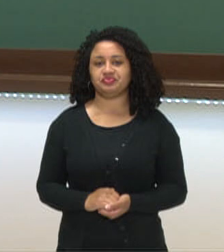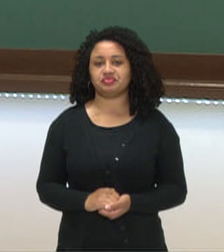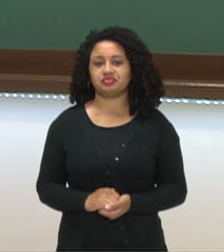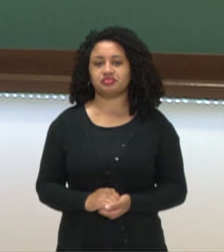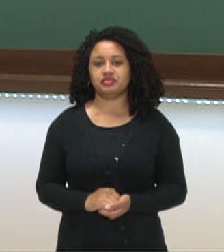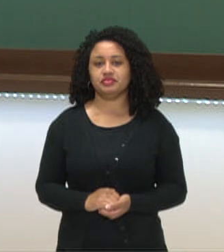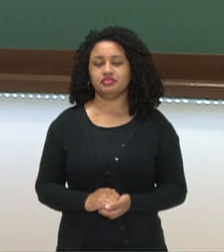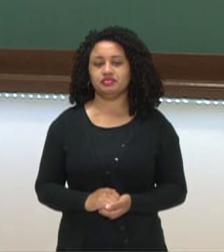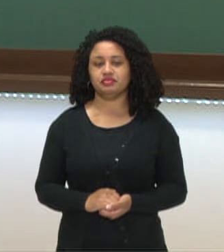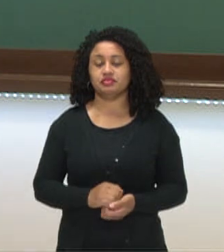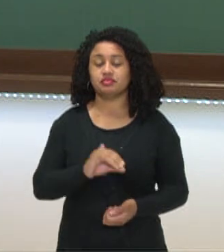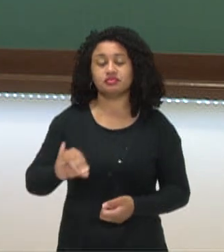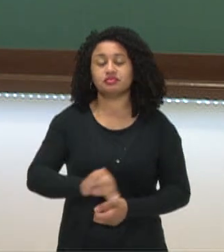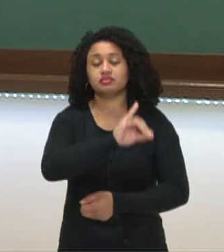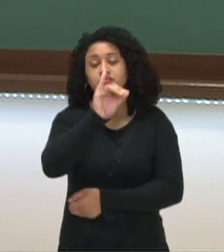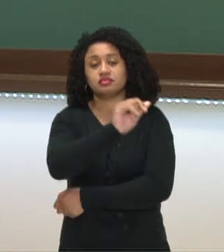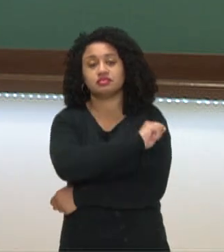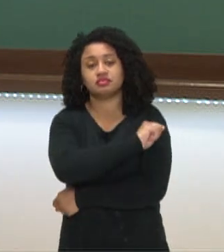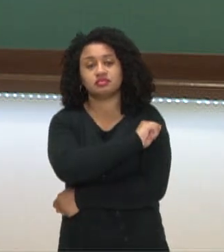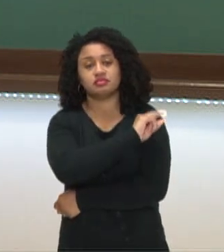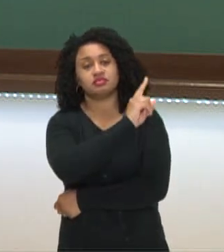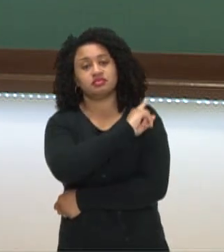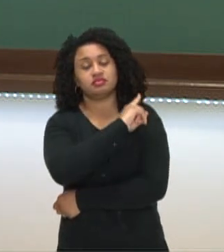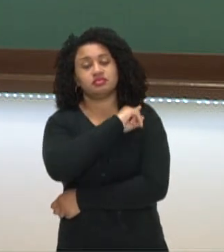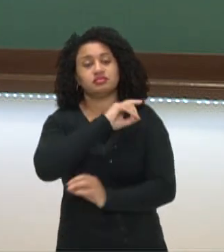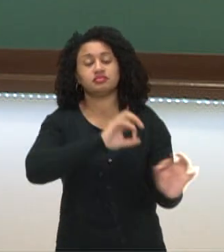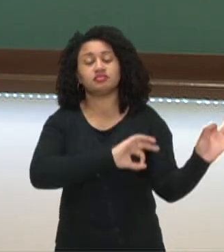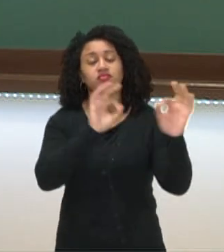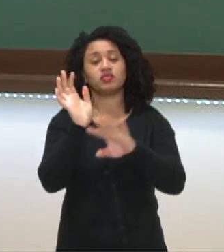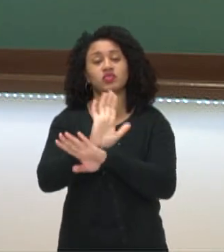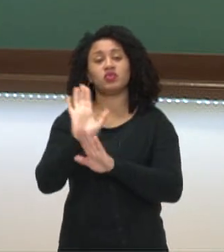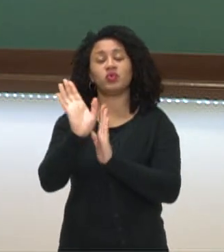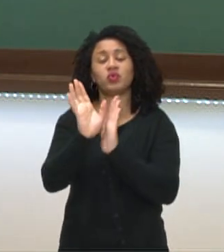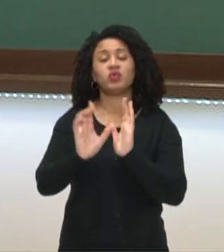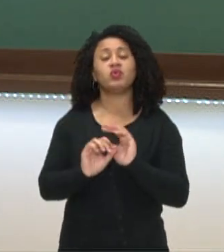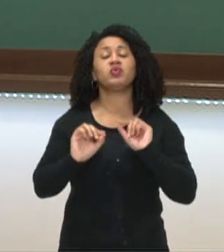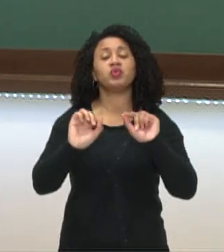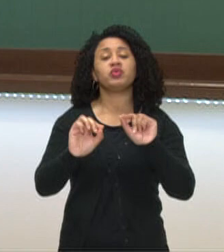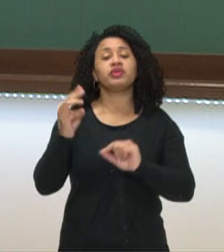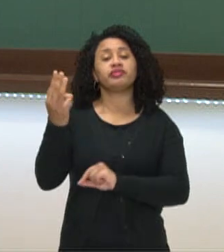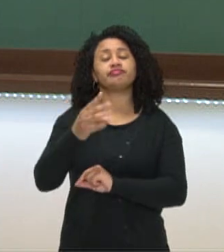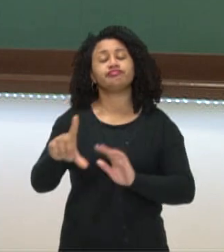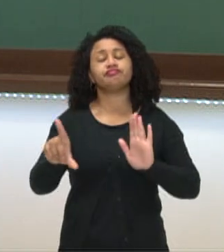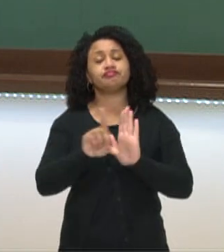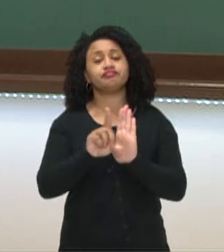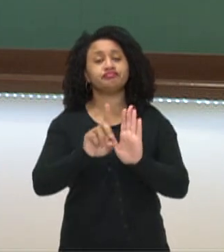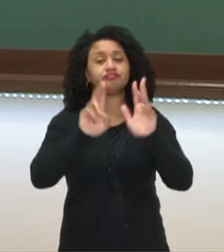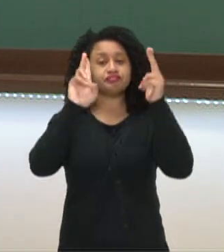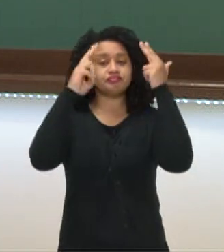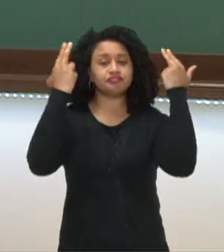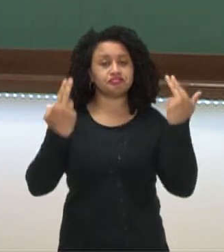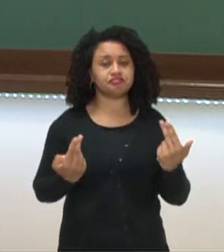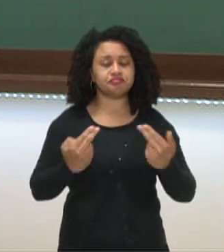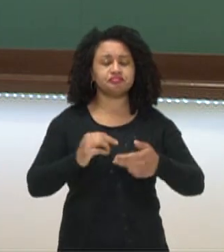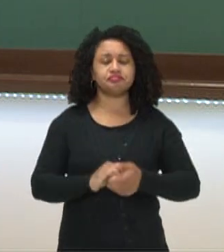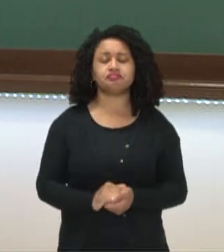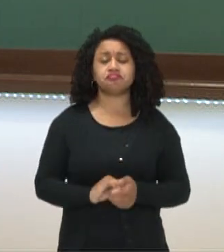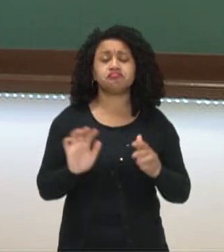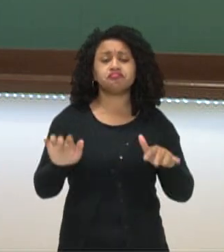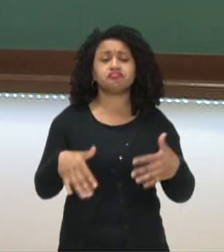Olá, estudantes da primeira série. Nesse vídeo vamos falar sobre a terceira lei de Newton. Meus